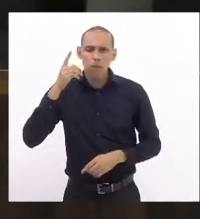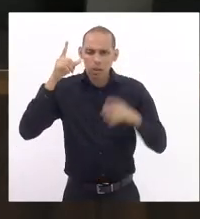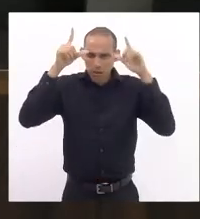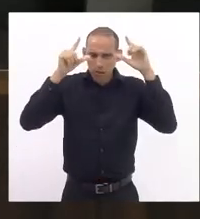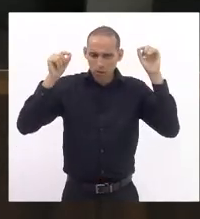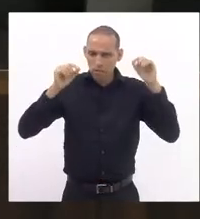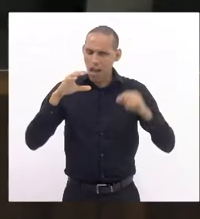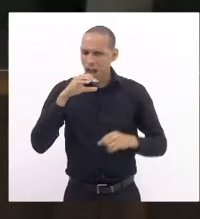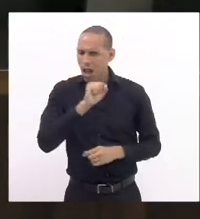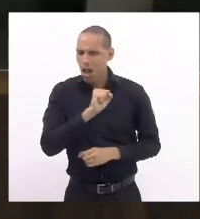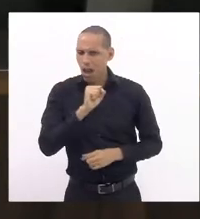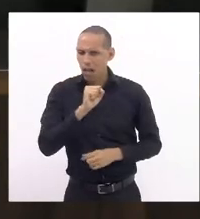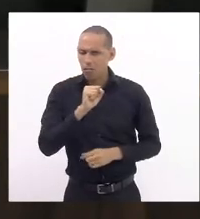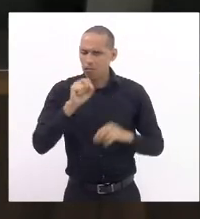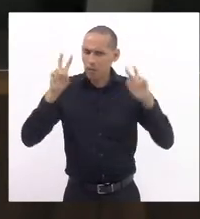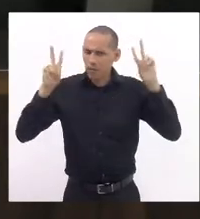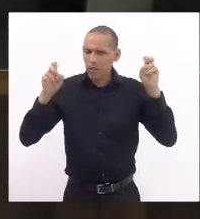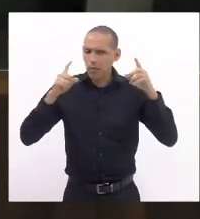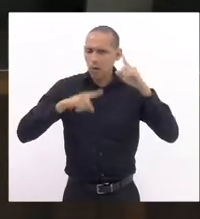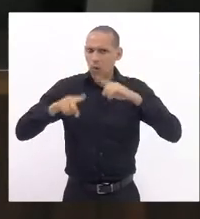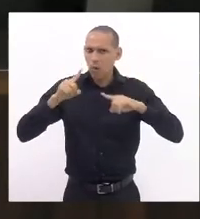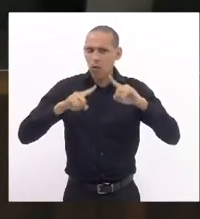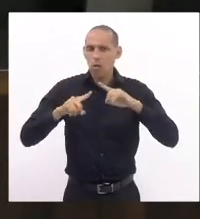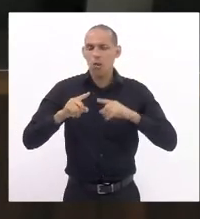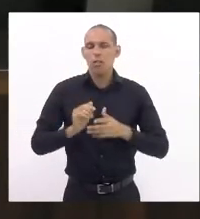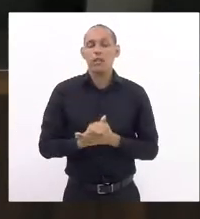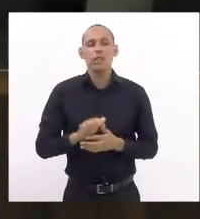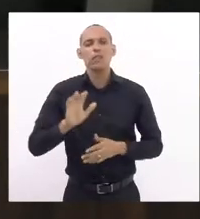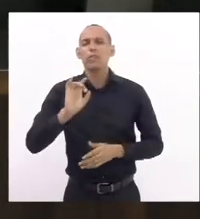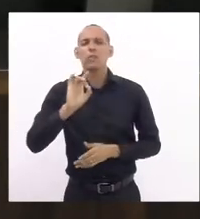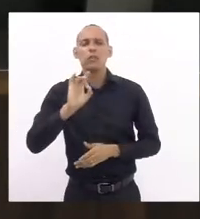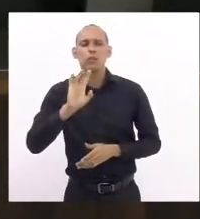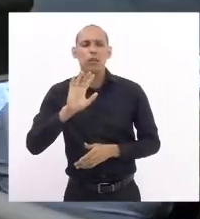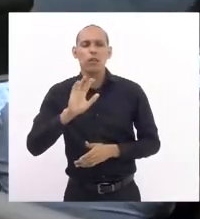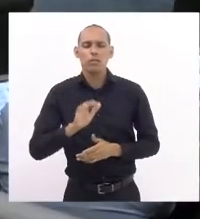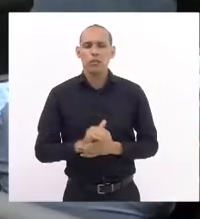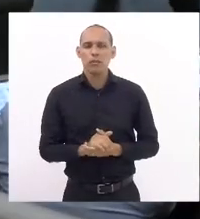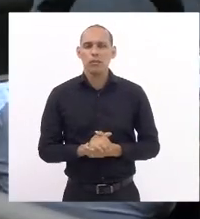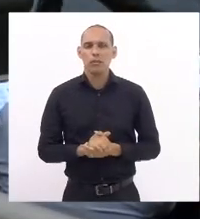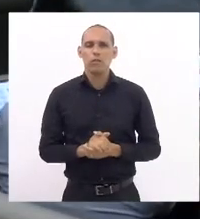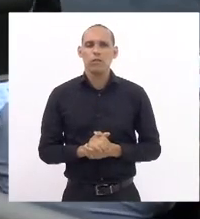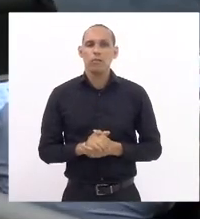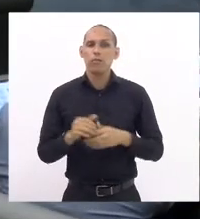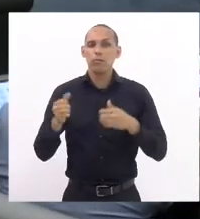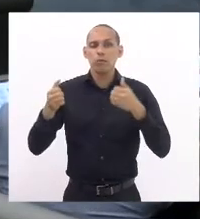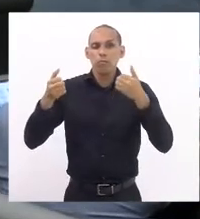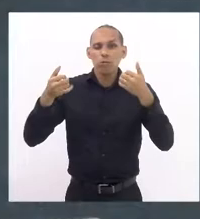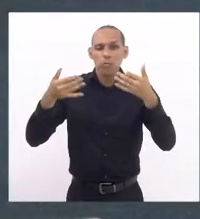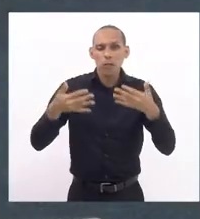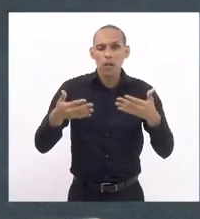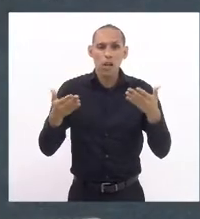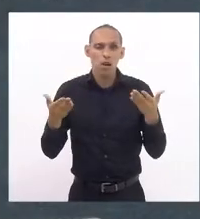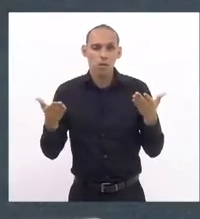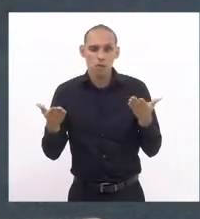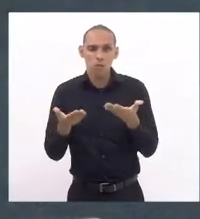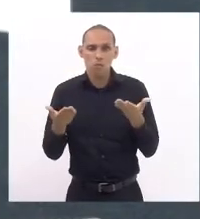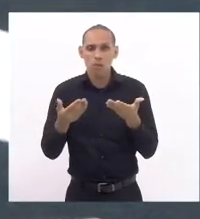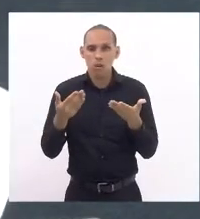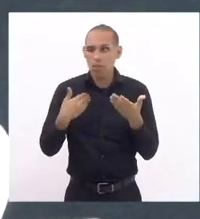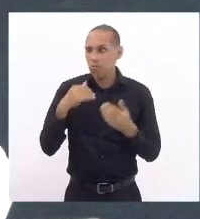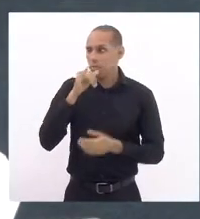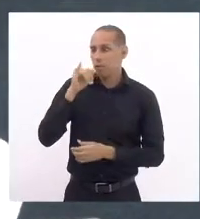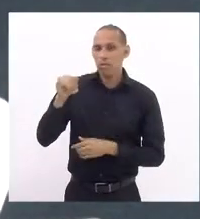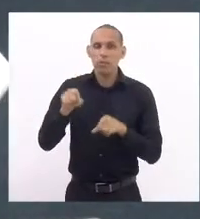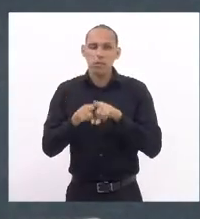ordem? Por favor. Não, presidente, é só para lhe informar, hoje eu informei também